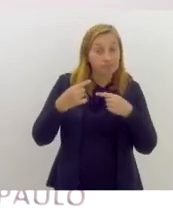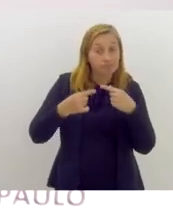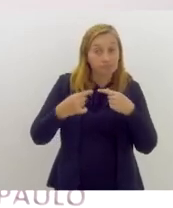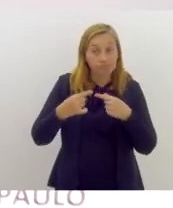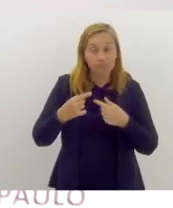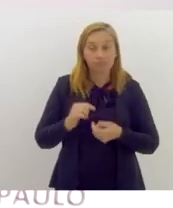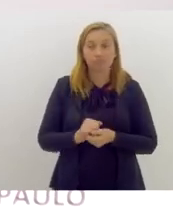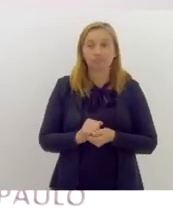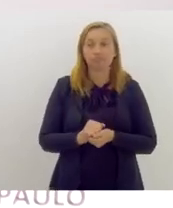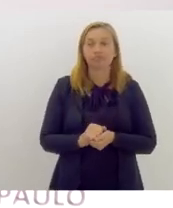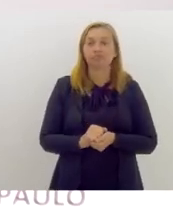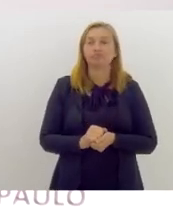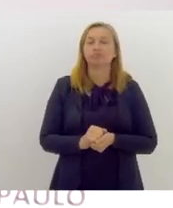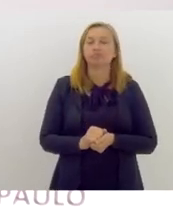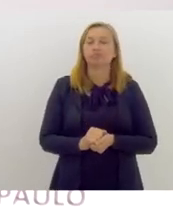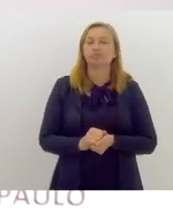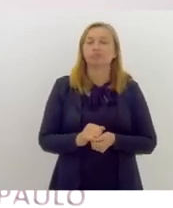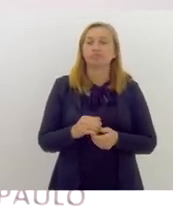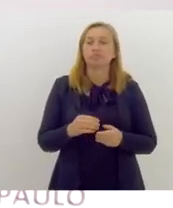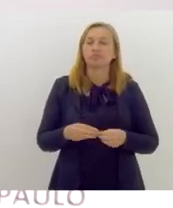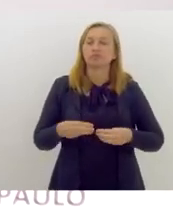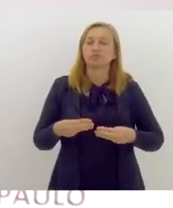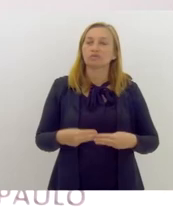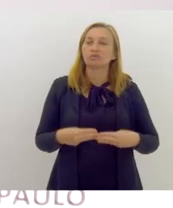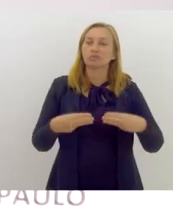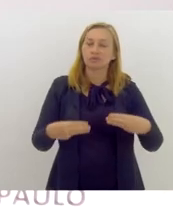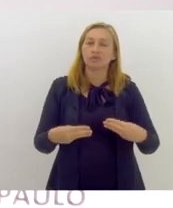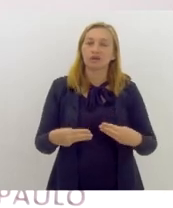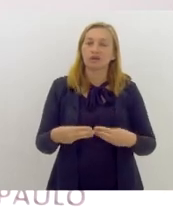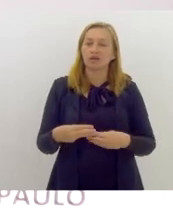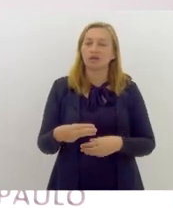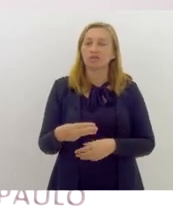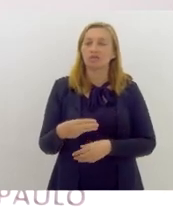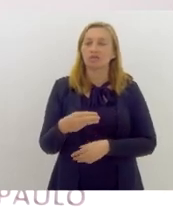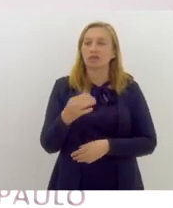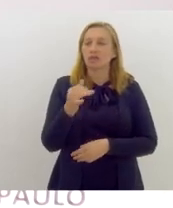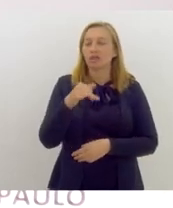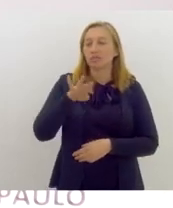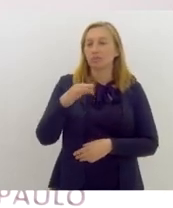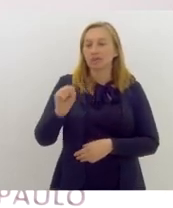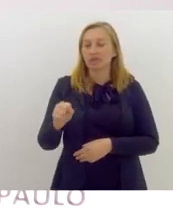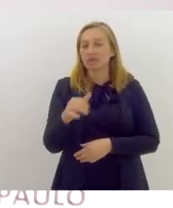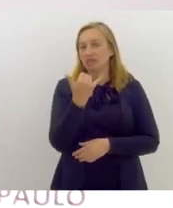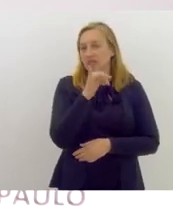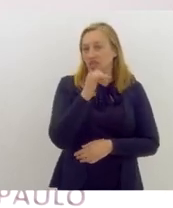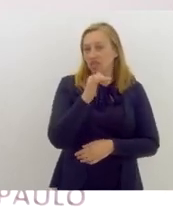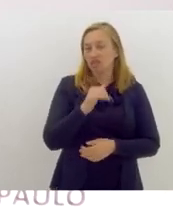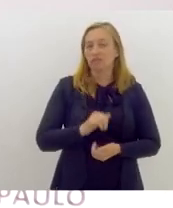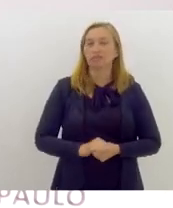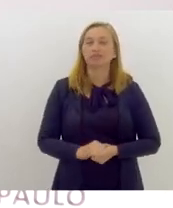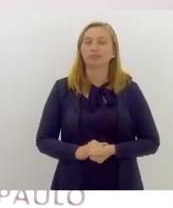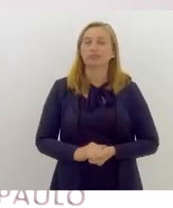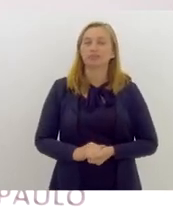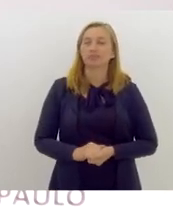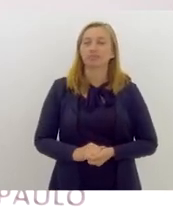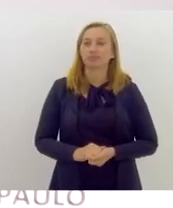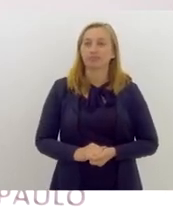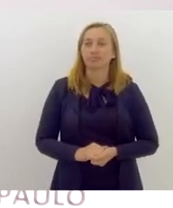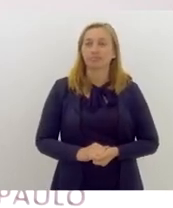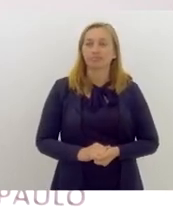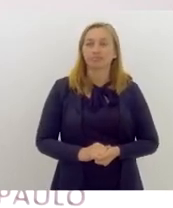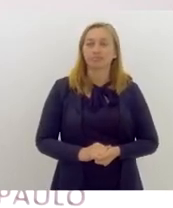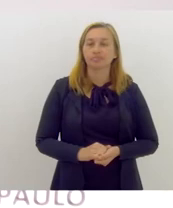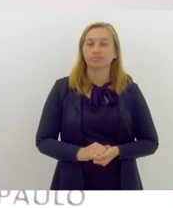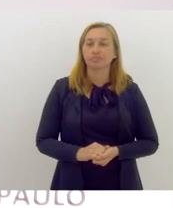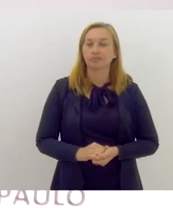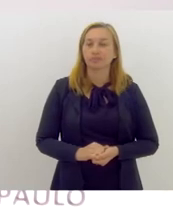e a nível de anel Ministério de Minas e energia fica um vai para lá vai